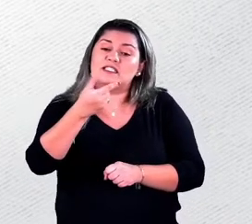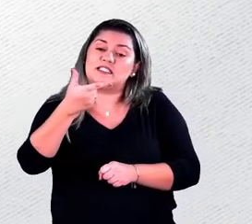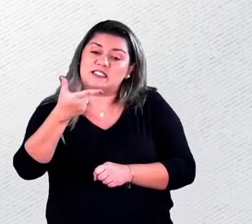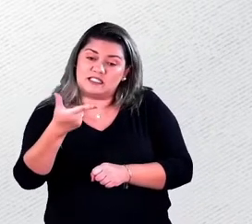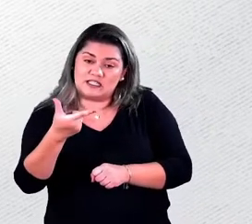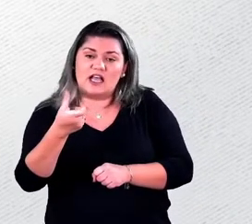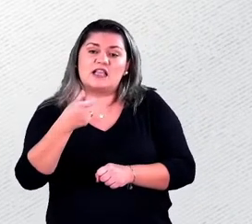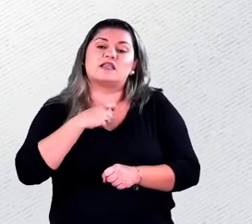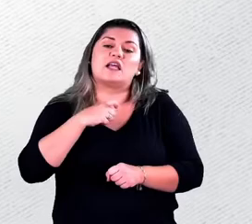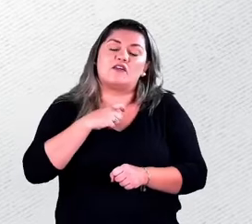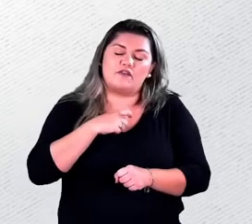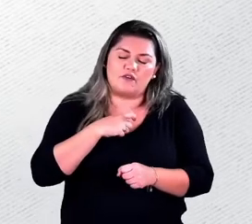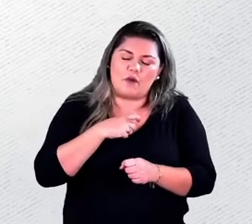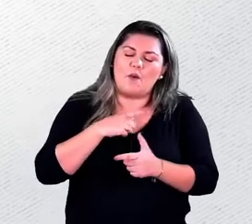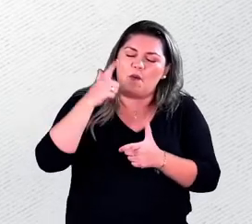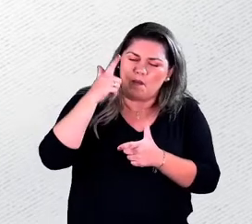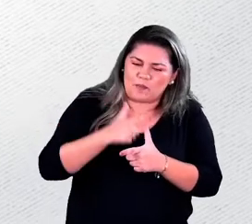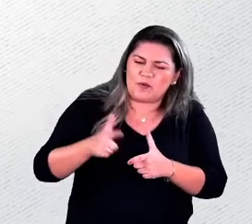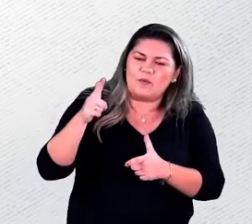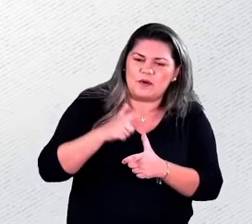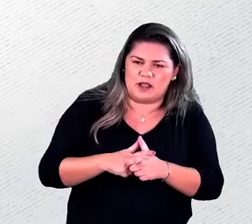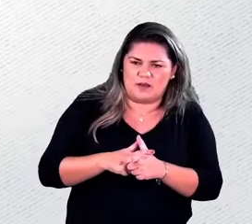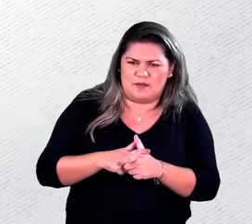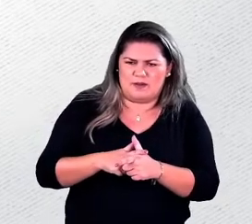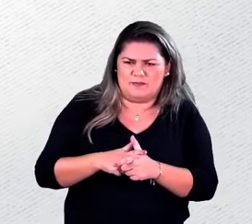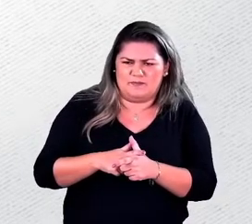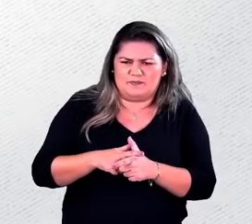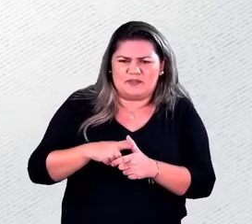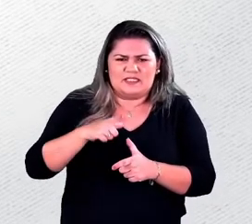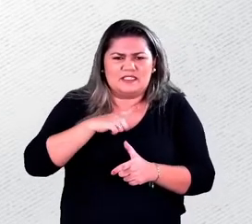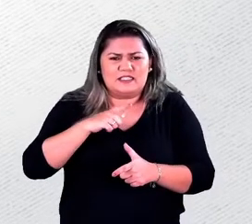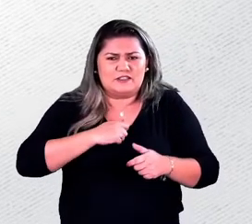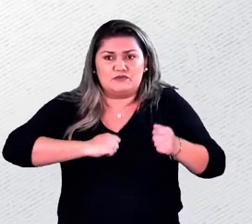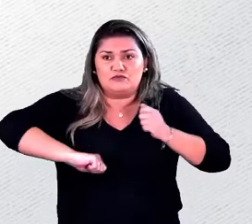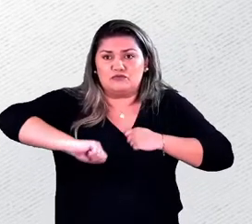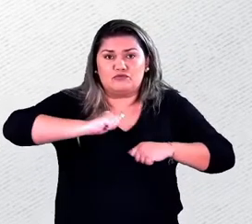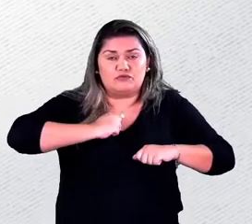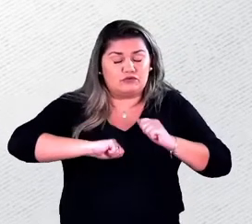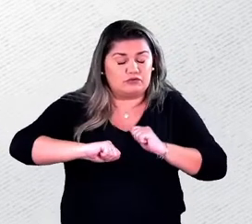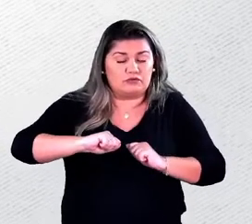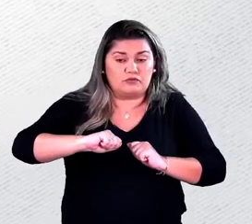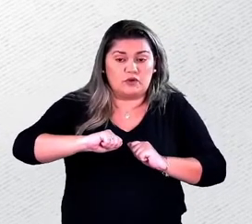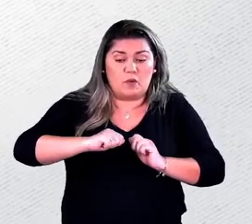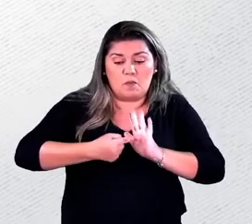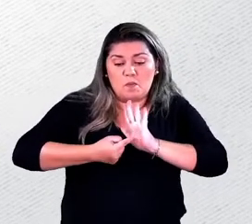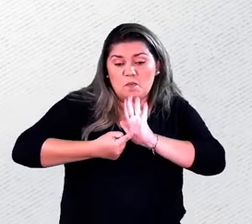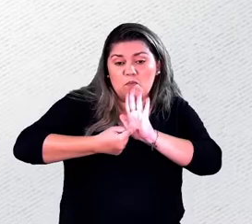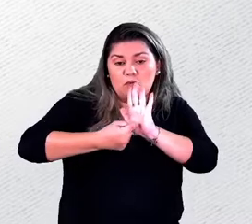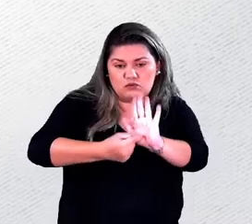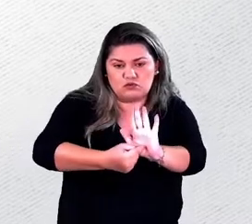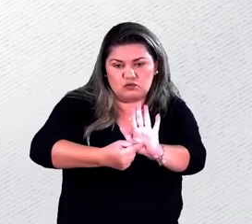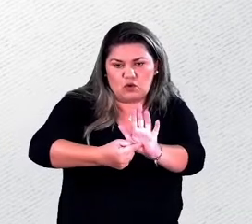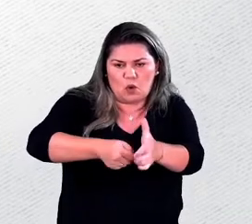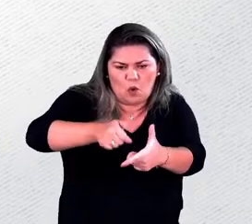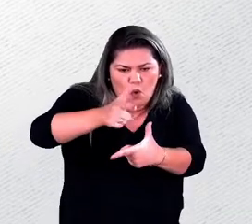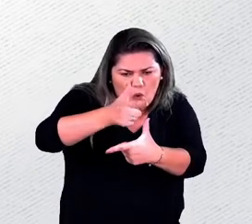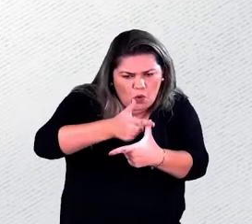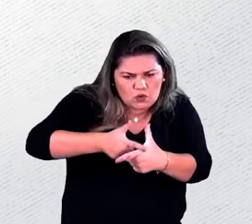muito grande e esse teste de stress acabou revelando as fissuras desse